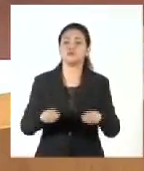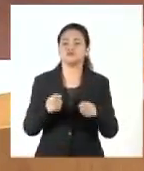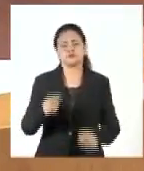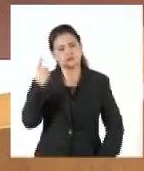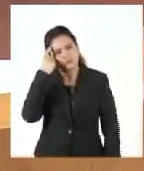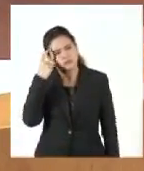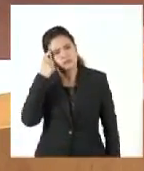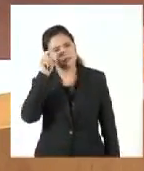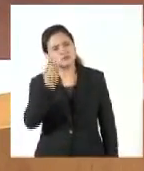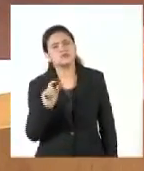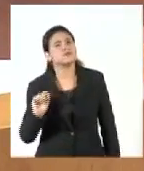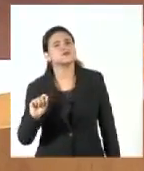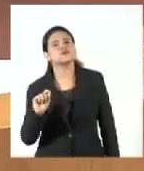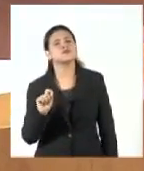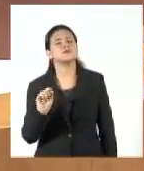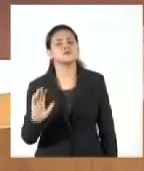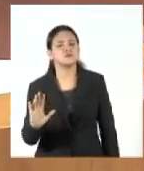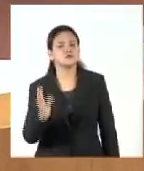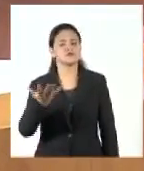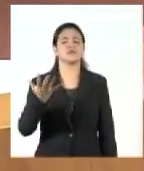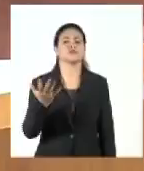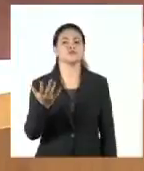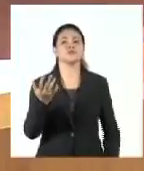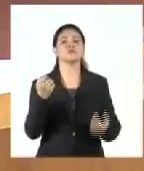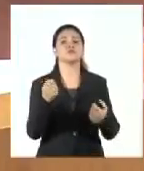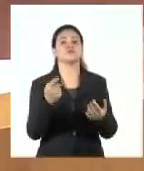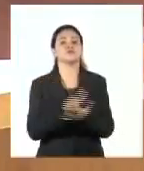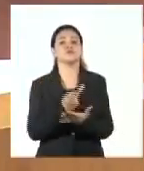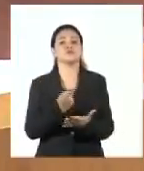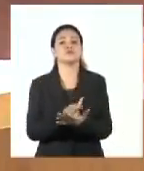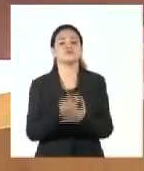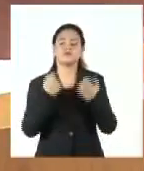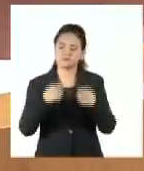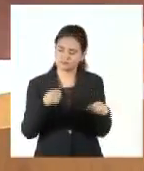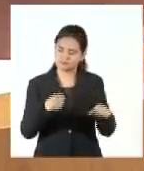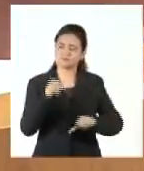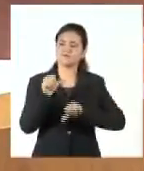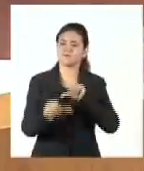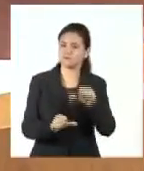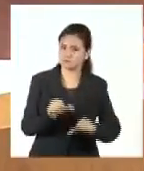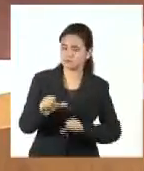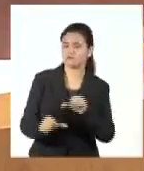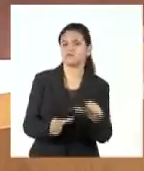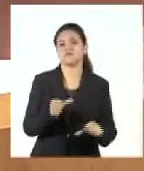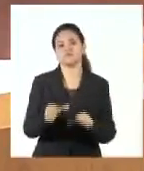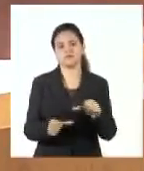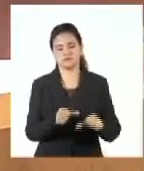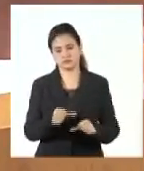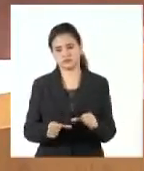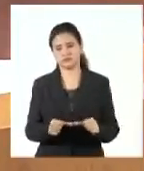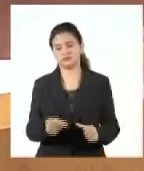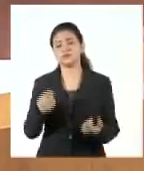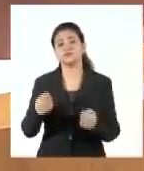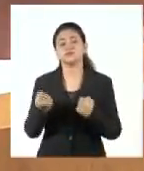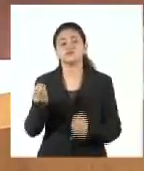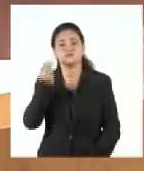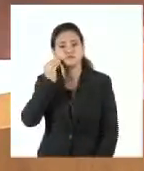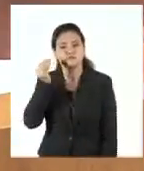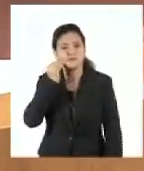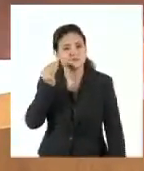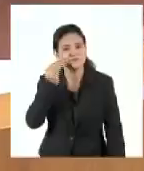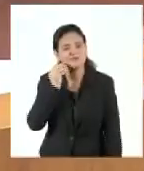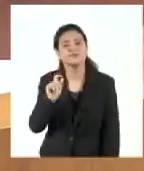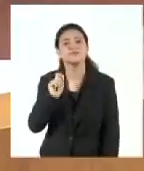a sua política de segurança. Ele precisa, de fato, ver que existe